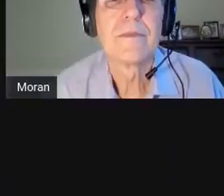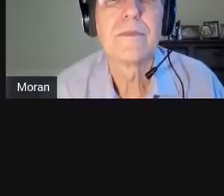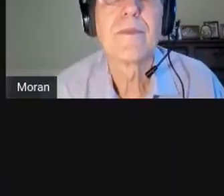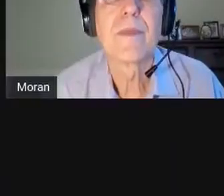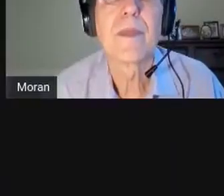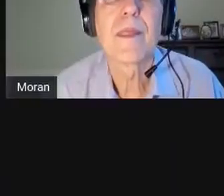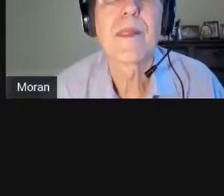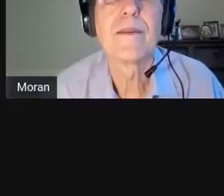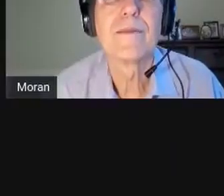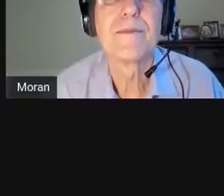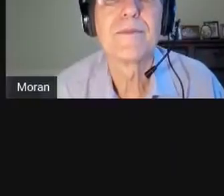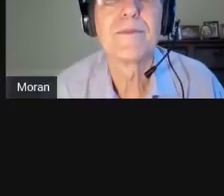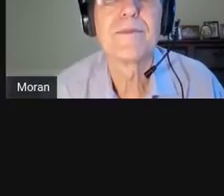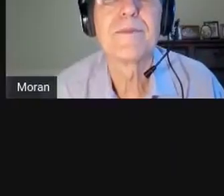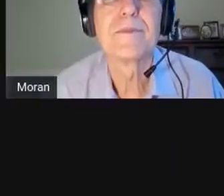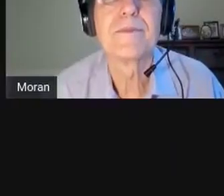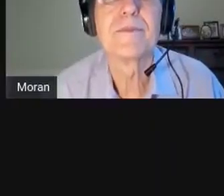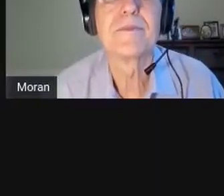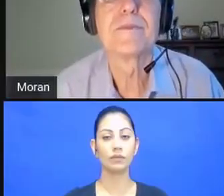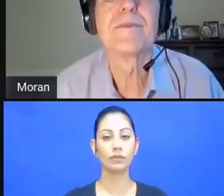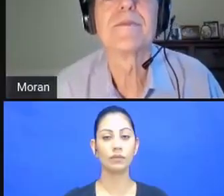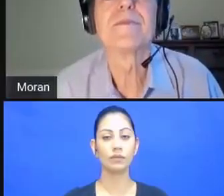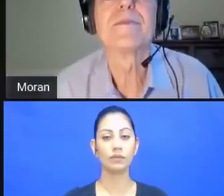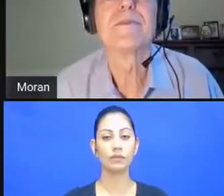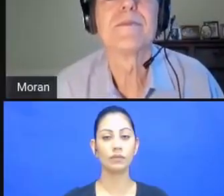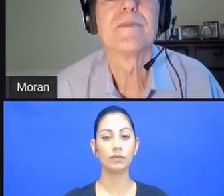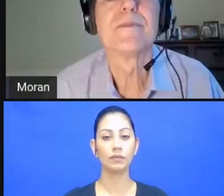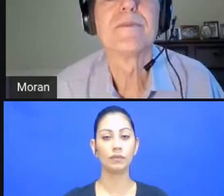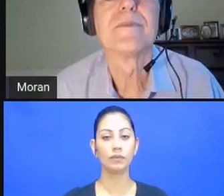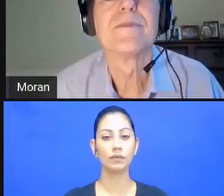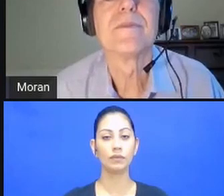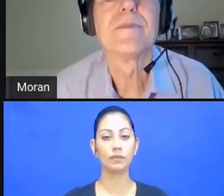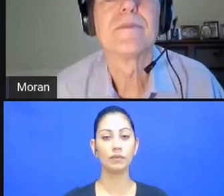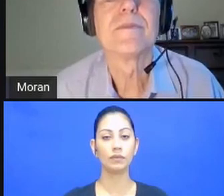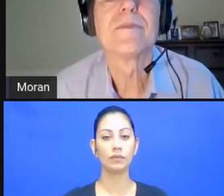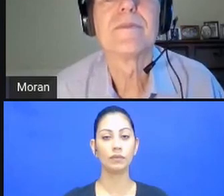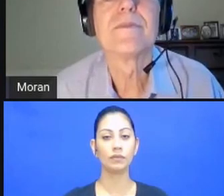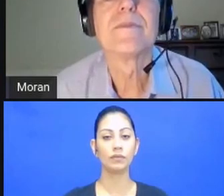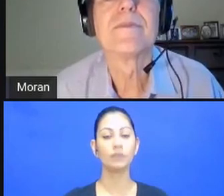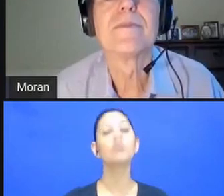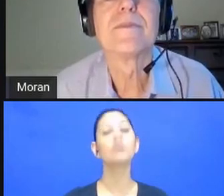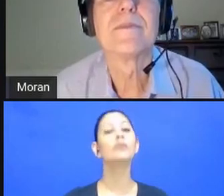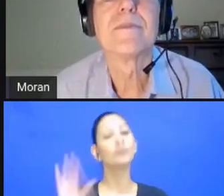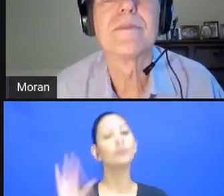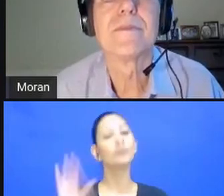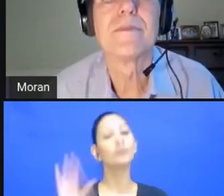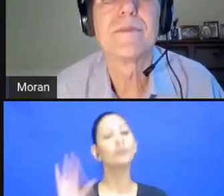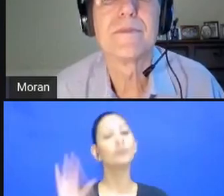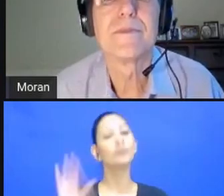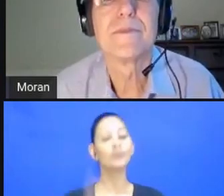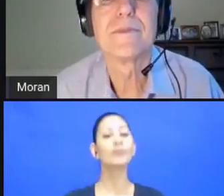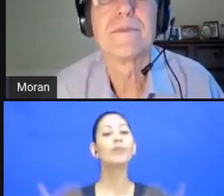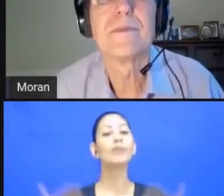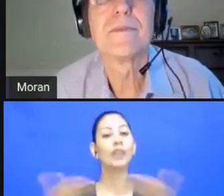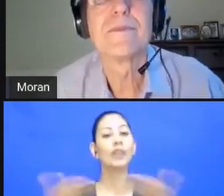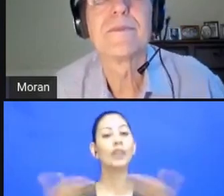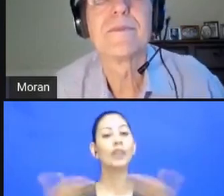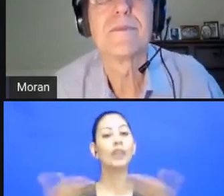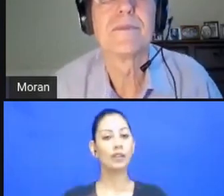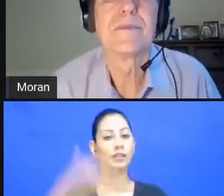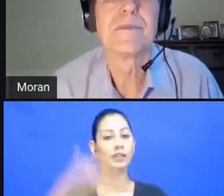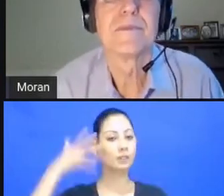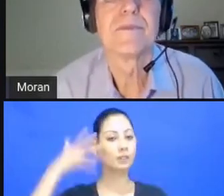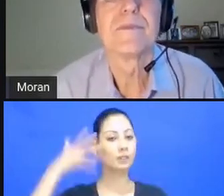Olá, agora teremos a palestra O que estamos aprendendo neste período e suas consequências. Quem vai ministrá-la